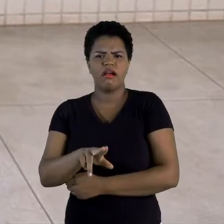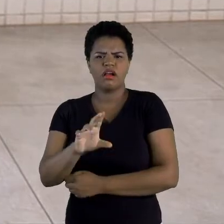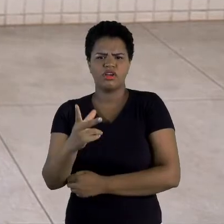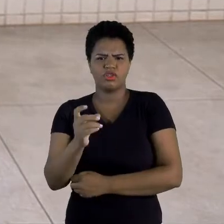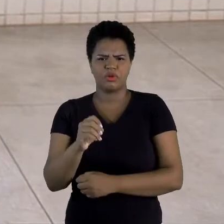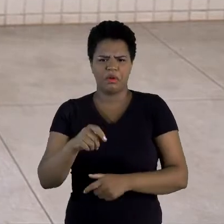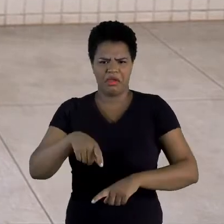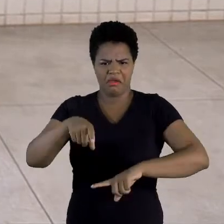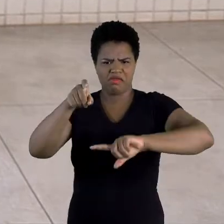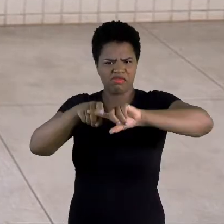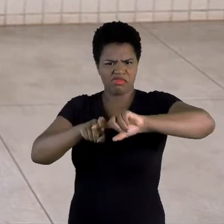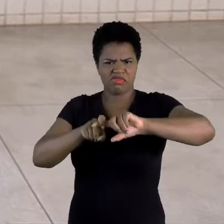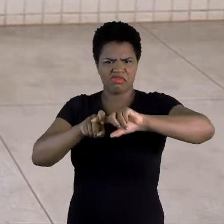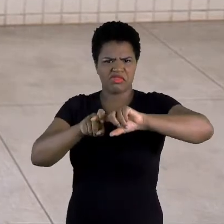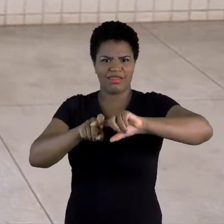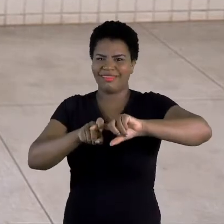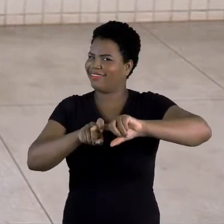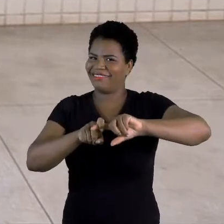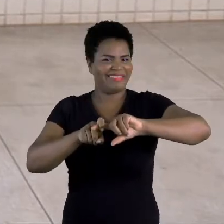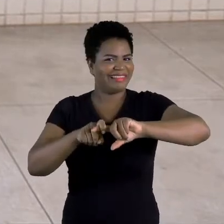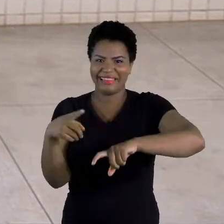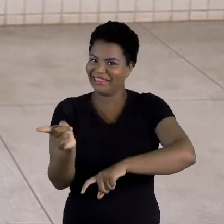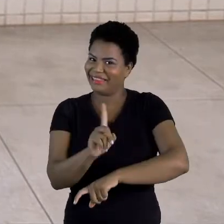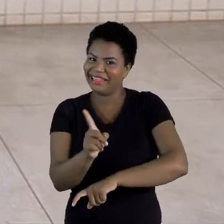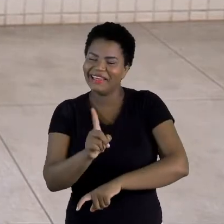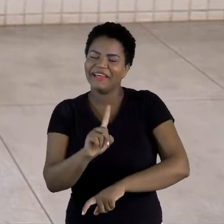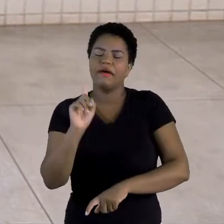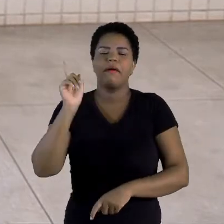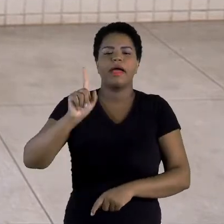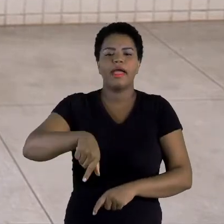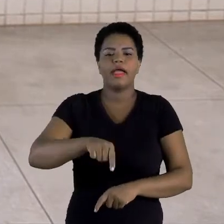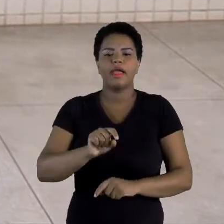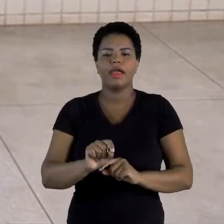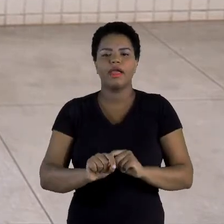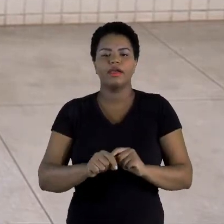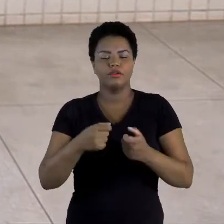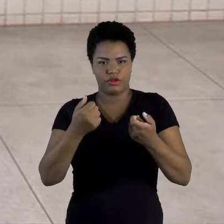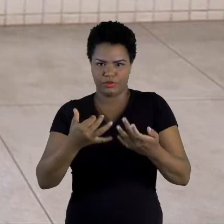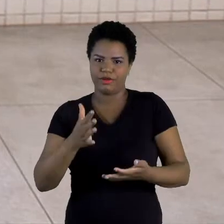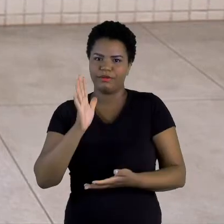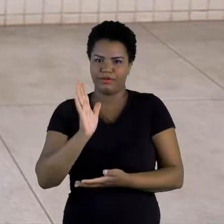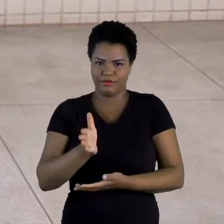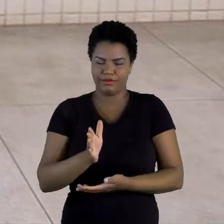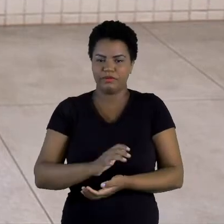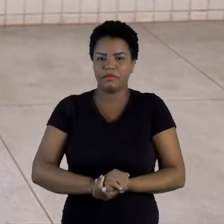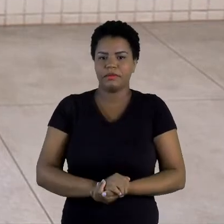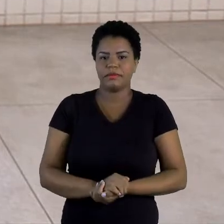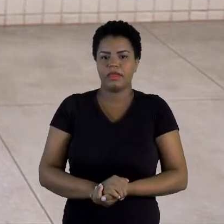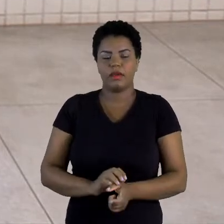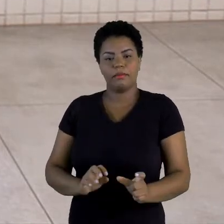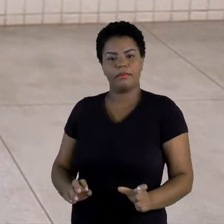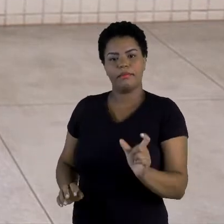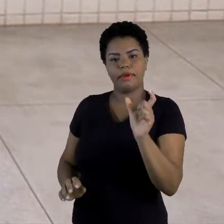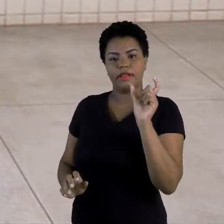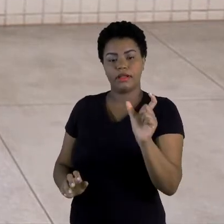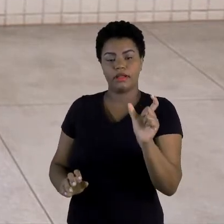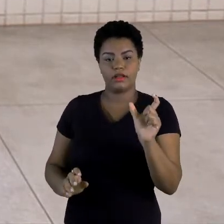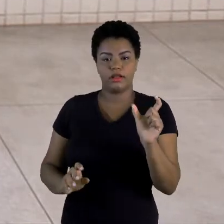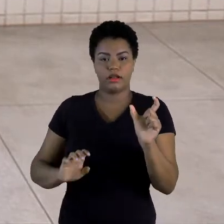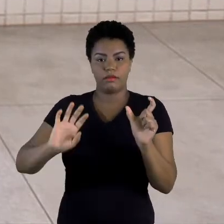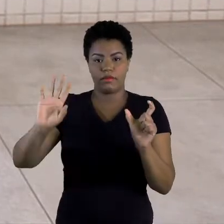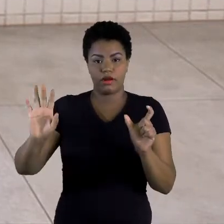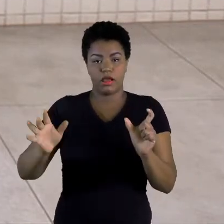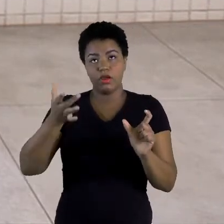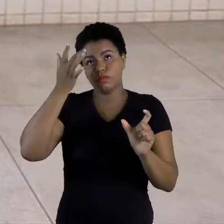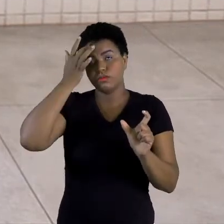pendurando? Não, não é gancho de pendurar. Como eu falei para vocês, quando eu pego uma palavra para eu fixar aquela